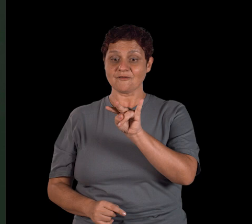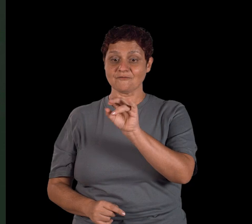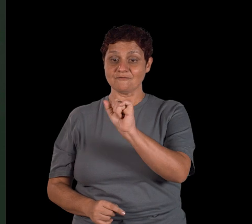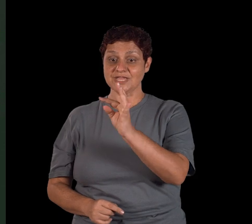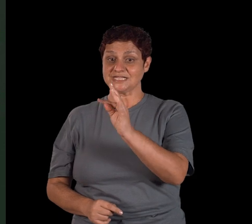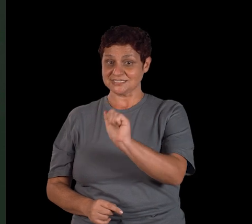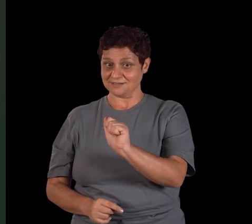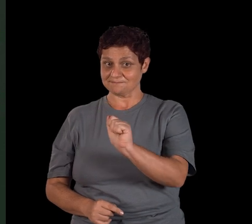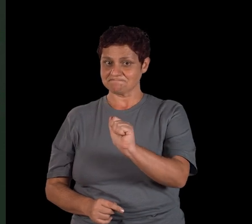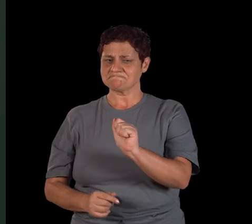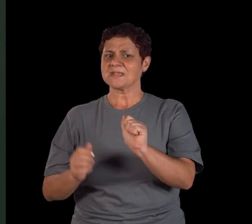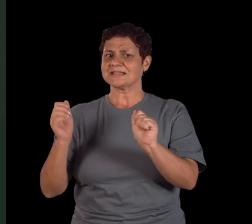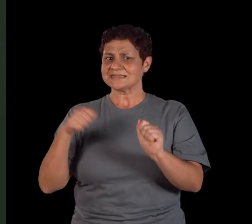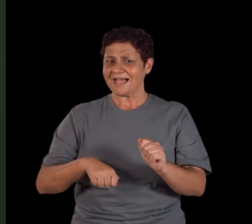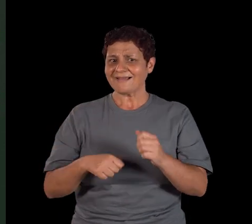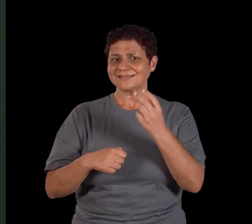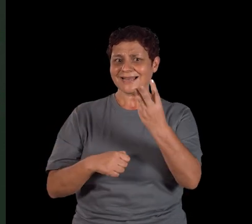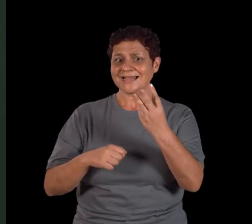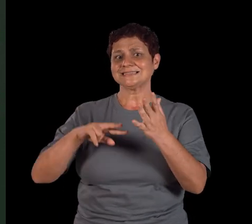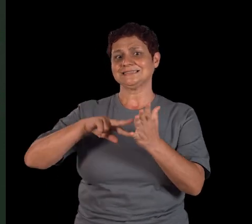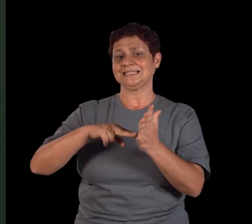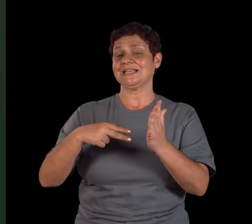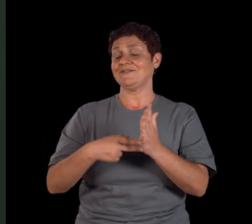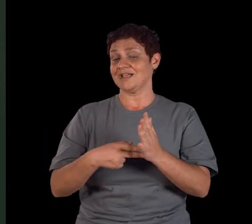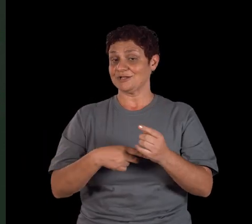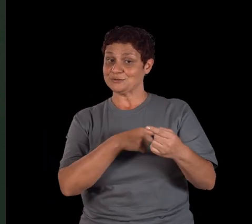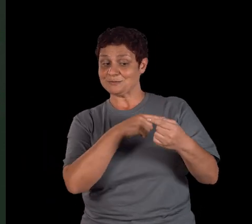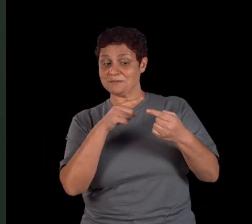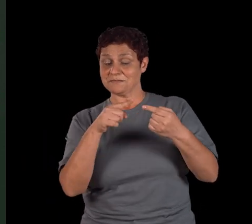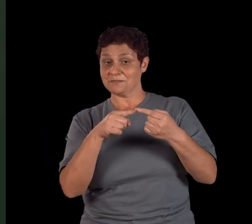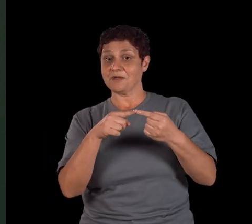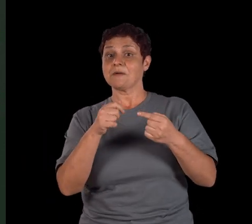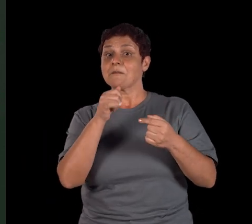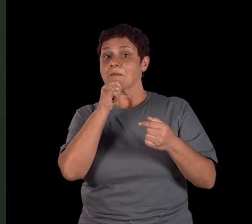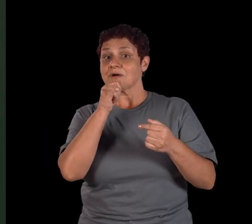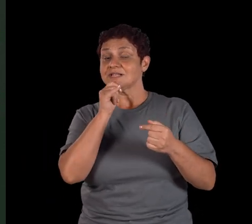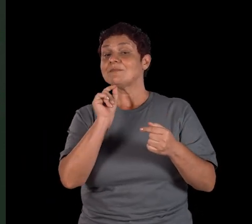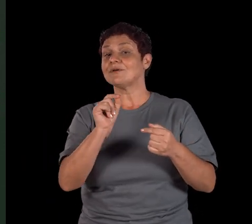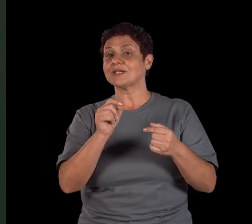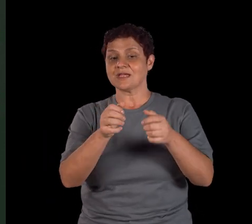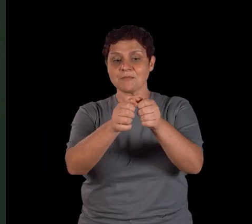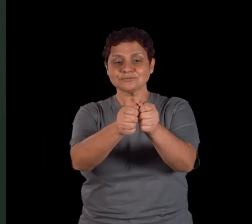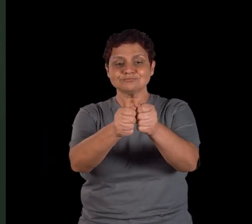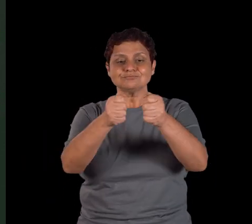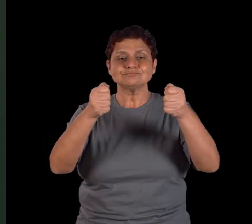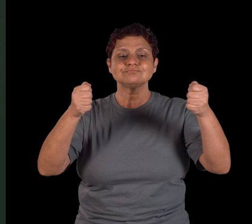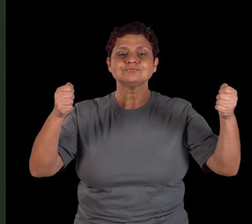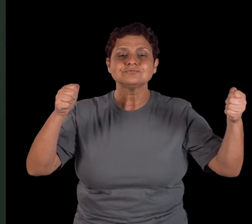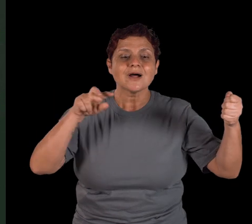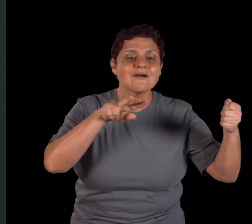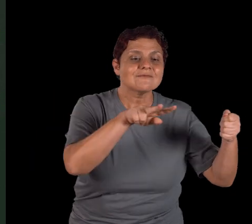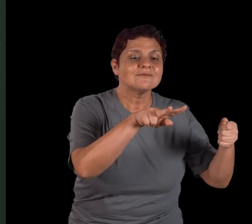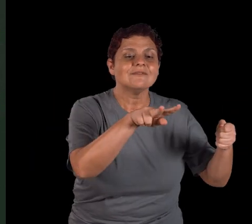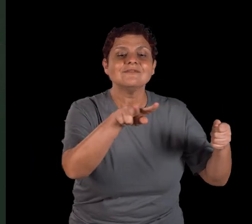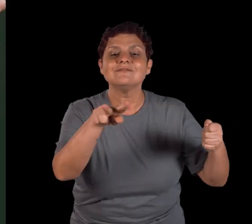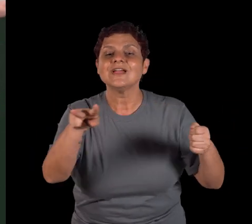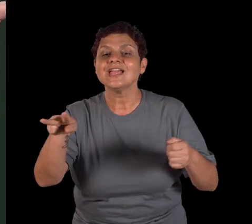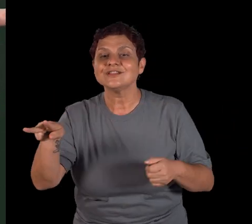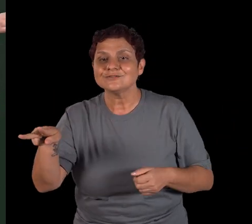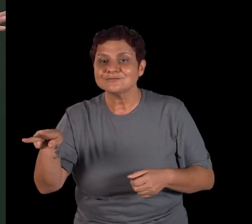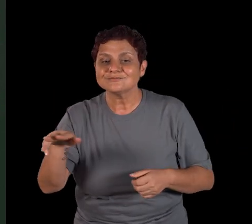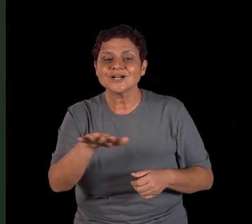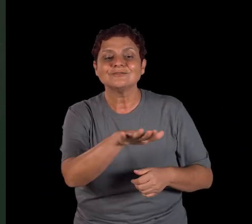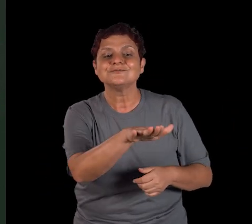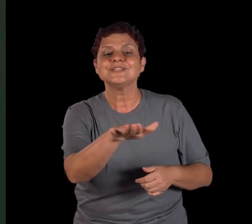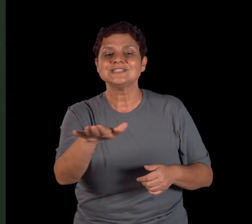3 possíveis leituras aí. Qual seria? Vendo à vista. Eu posso estar abrindo uma janela e vendo a vista, estou